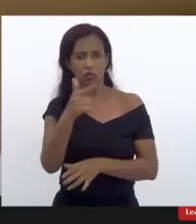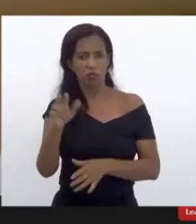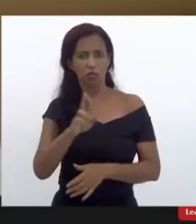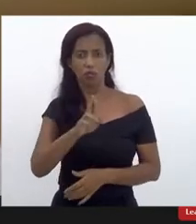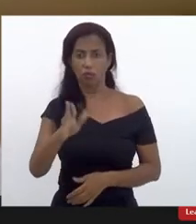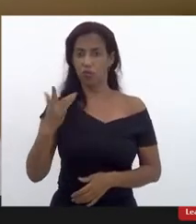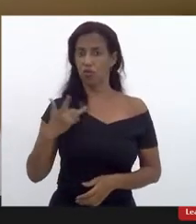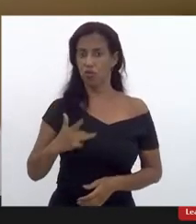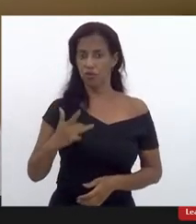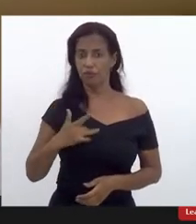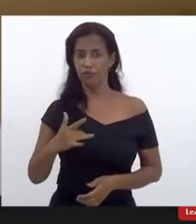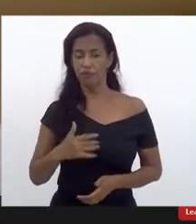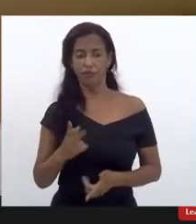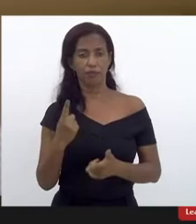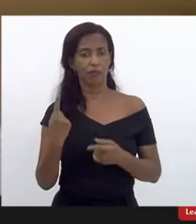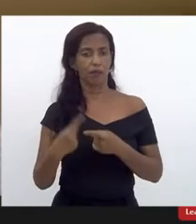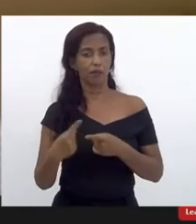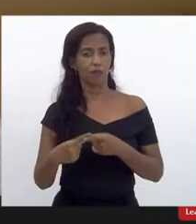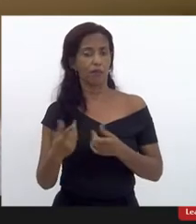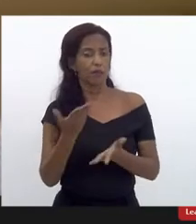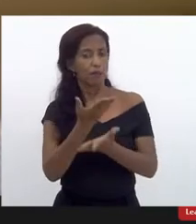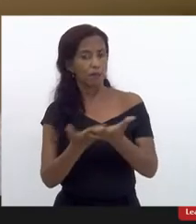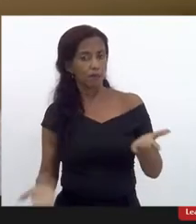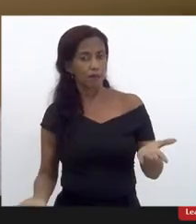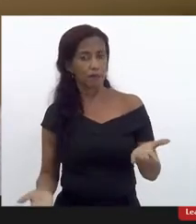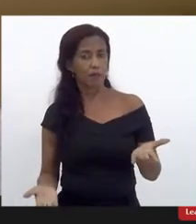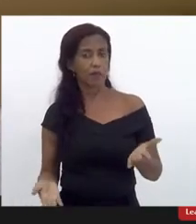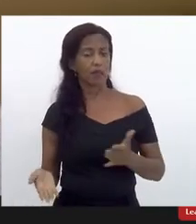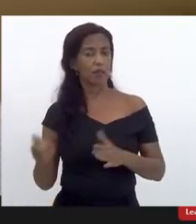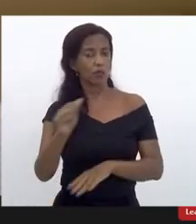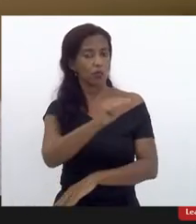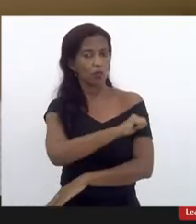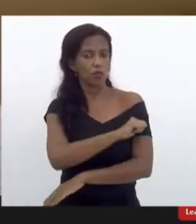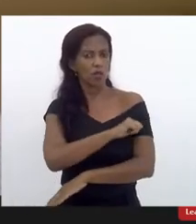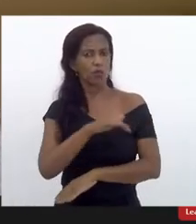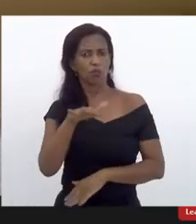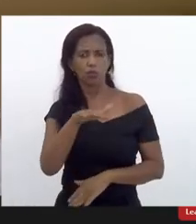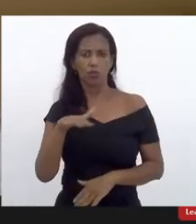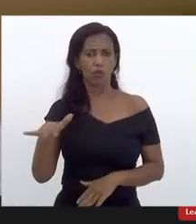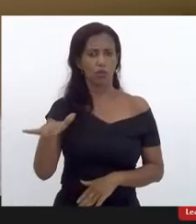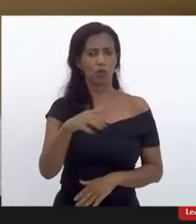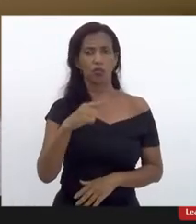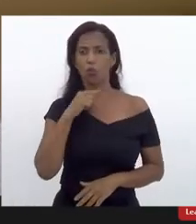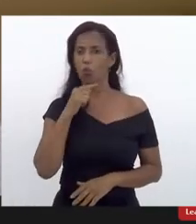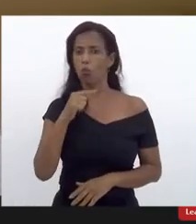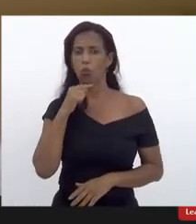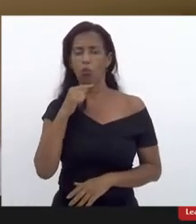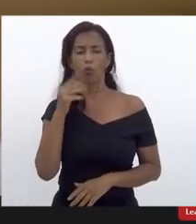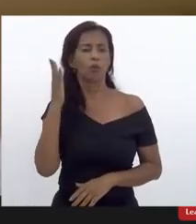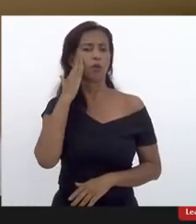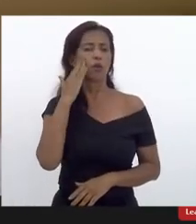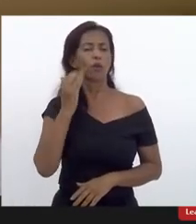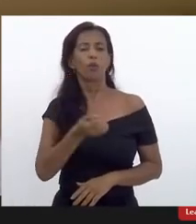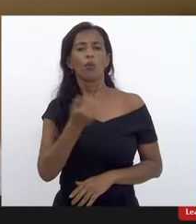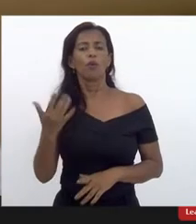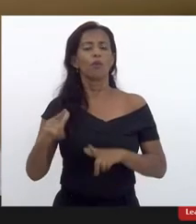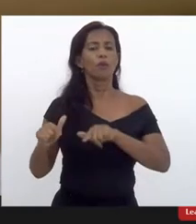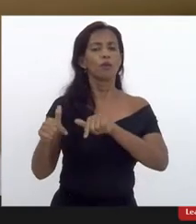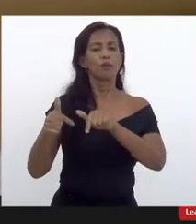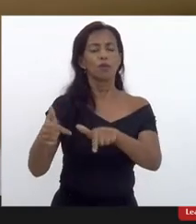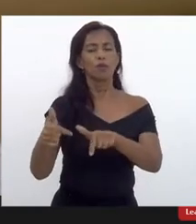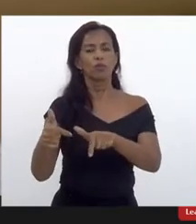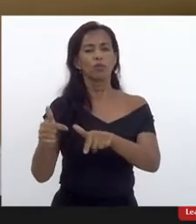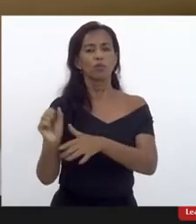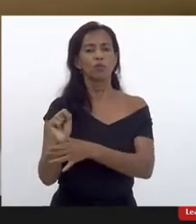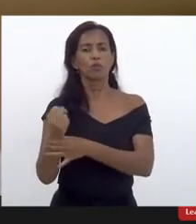gente lamenta isso, porque essa perda é dos estudantes de toda a rede, né? A gente não consegue saber quais foram as ações para